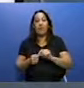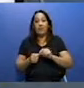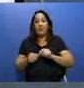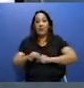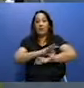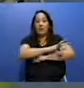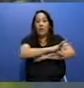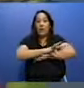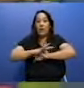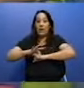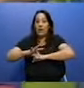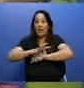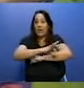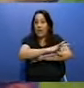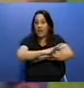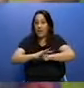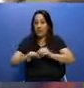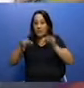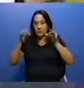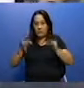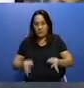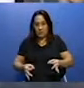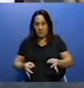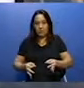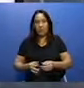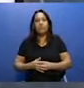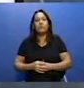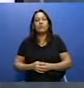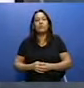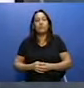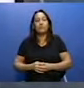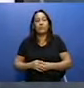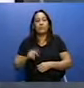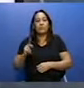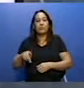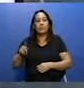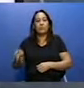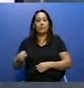bonitinho e desenha ela. Vou dar um tempinho.